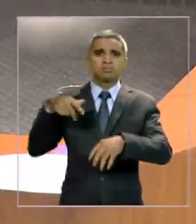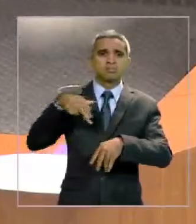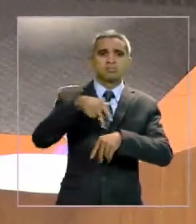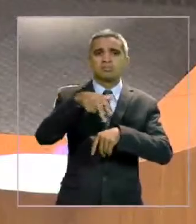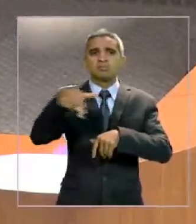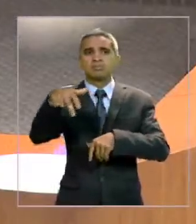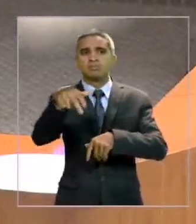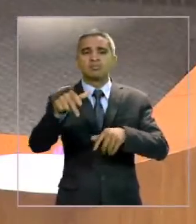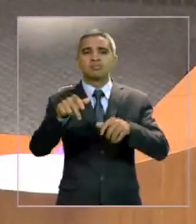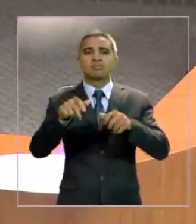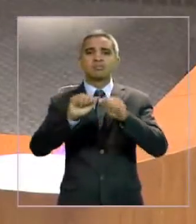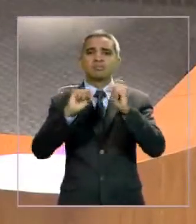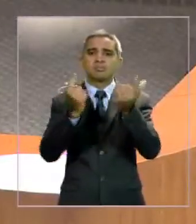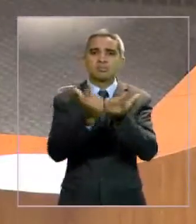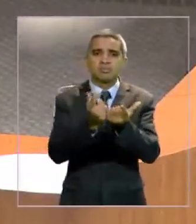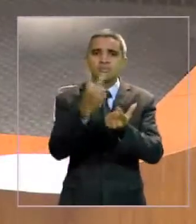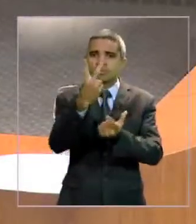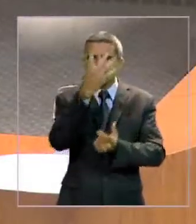presente.